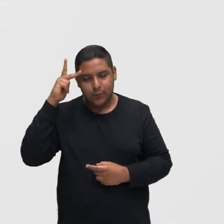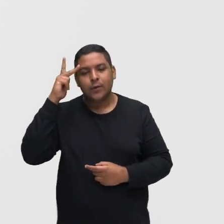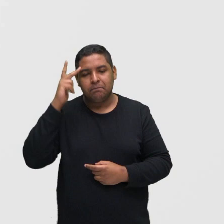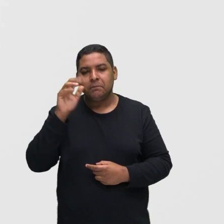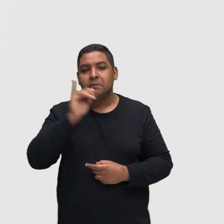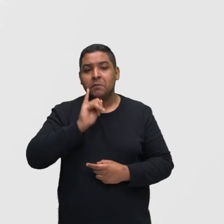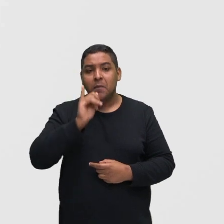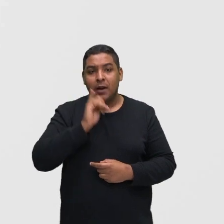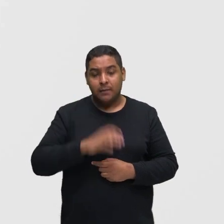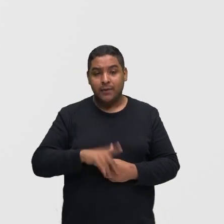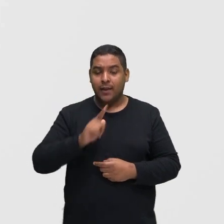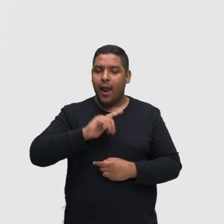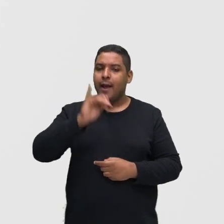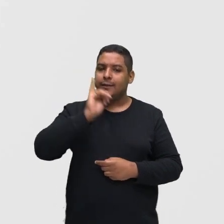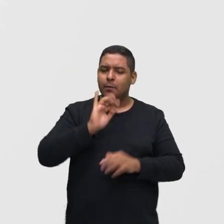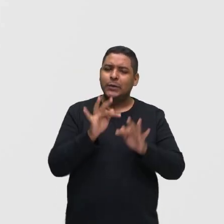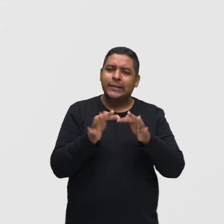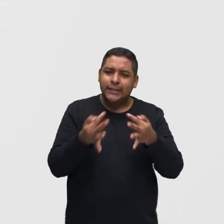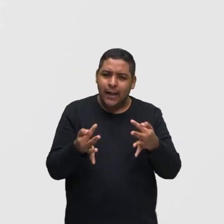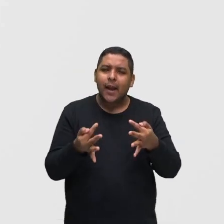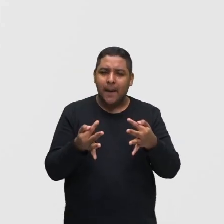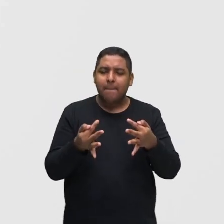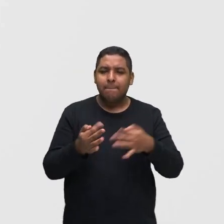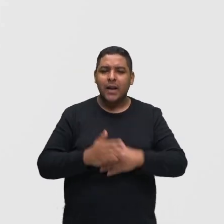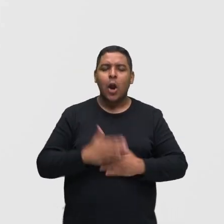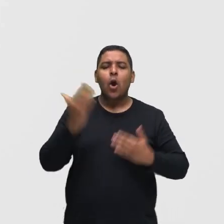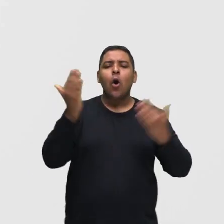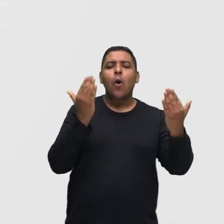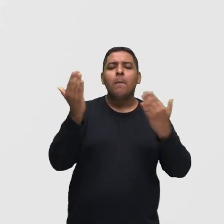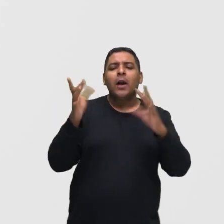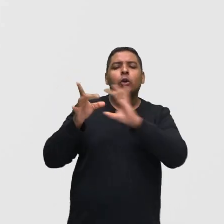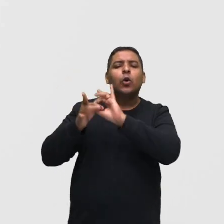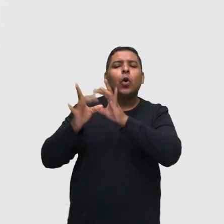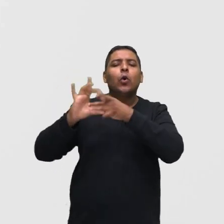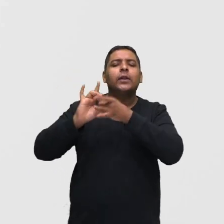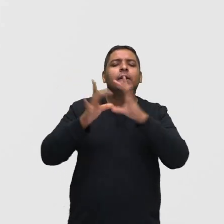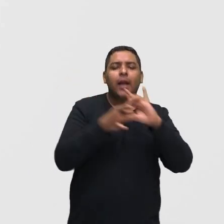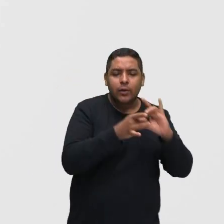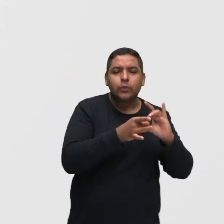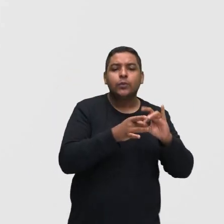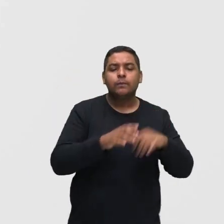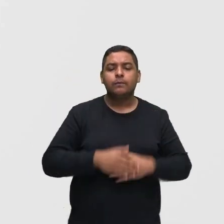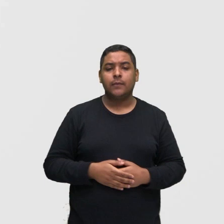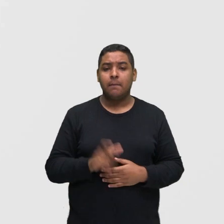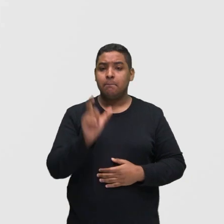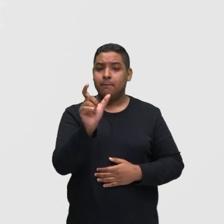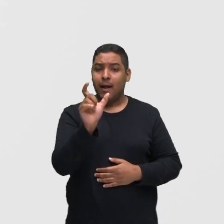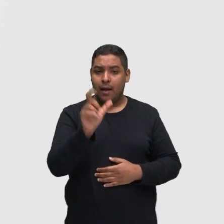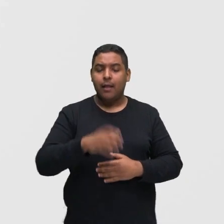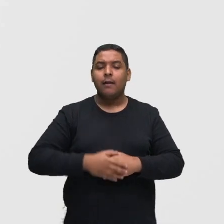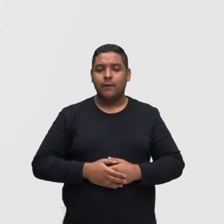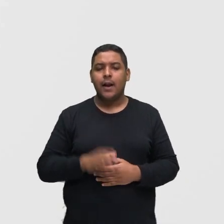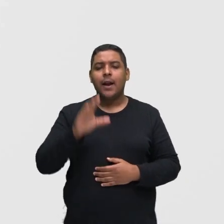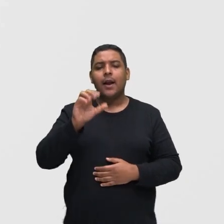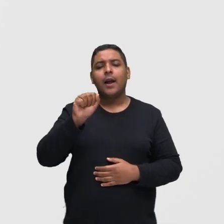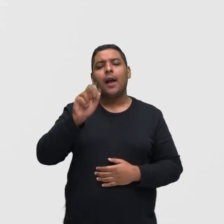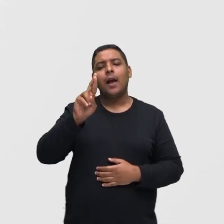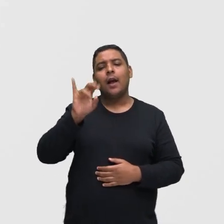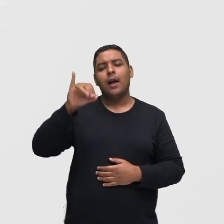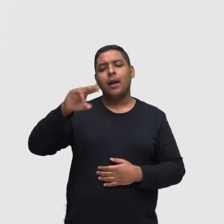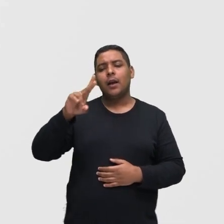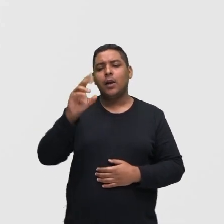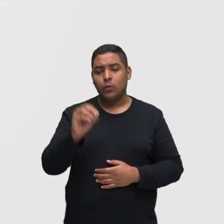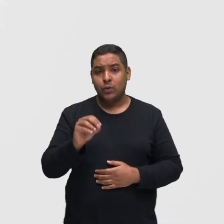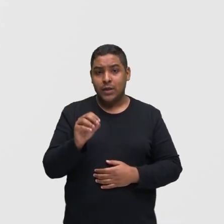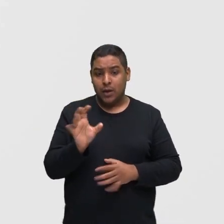exemplo simples, né, comparando ali o contexto da palavra carrinho. Então, se você pegar um grupo de pessoas ali, de